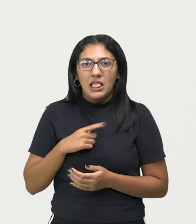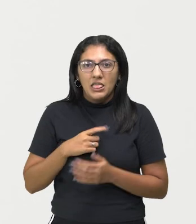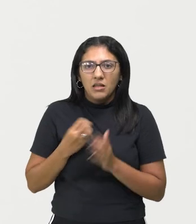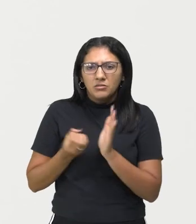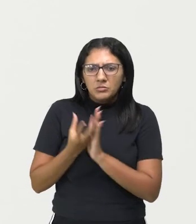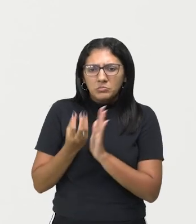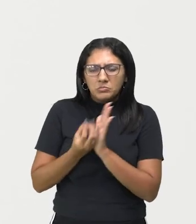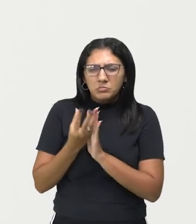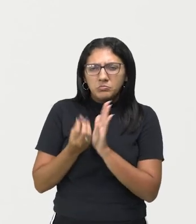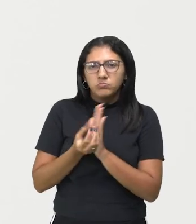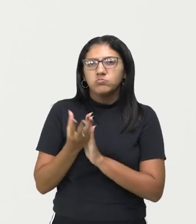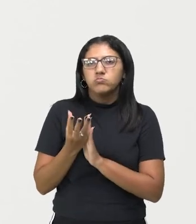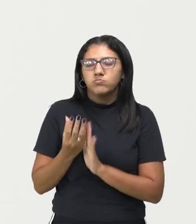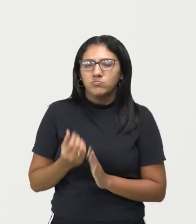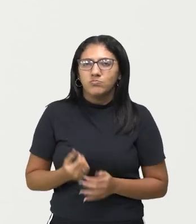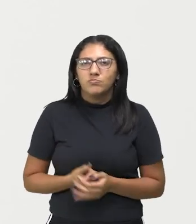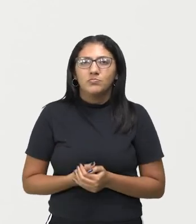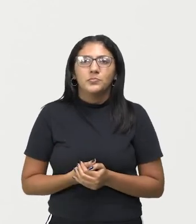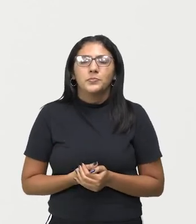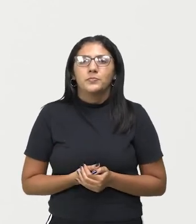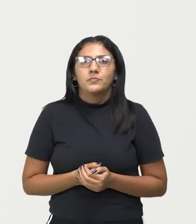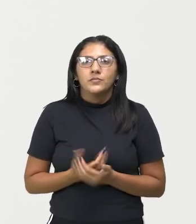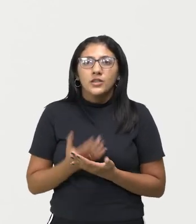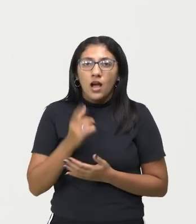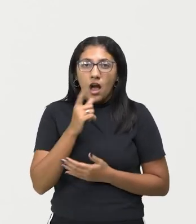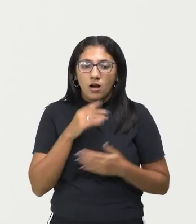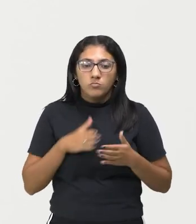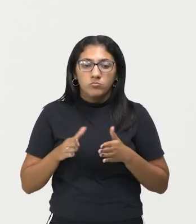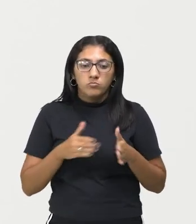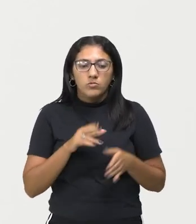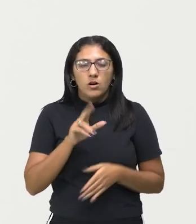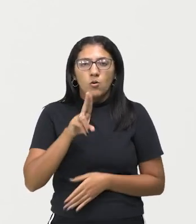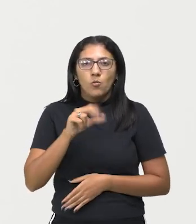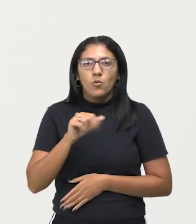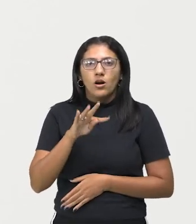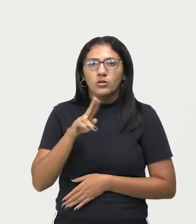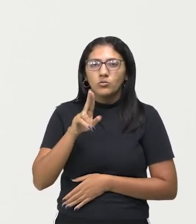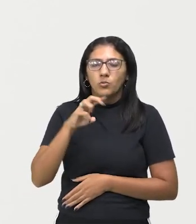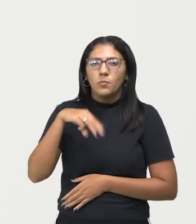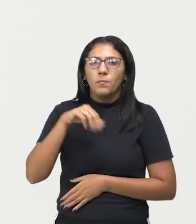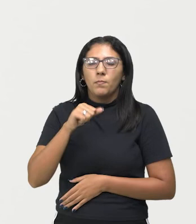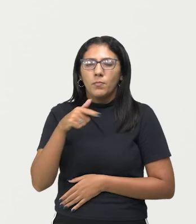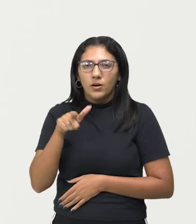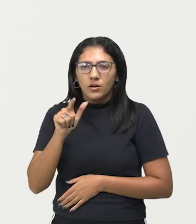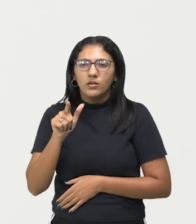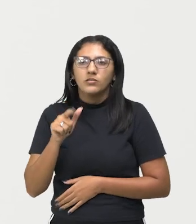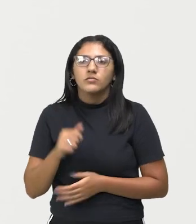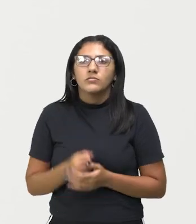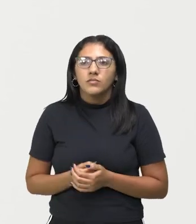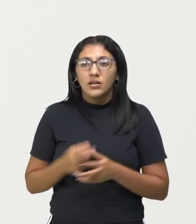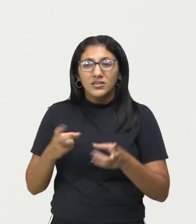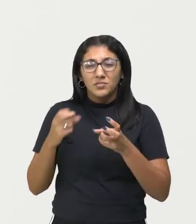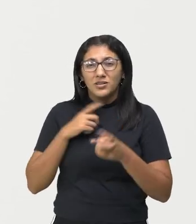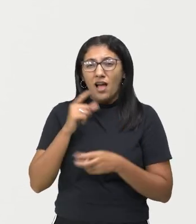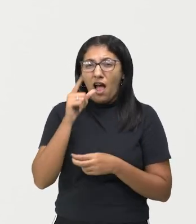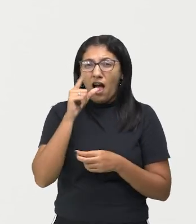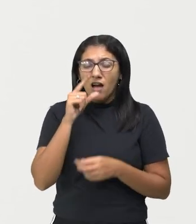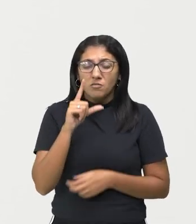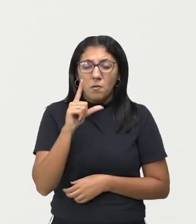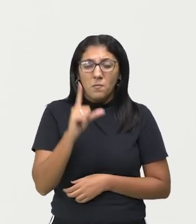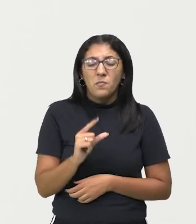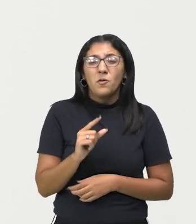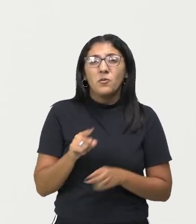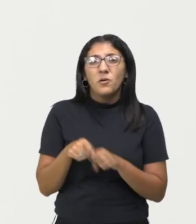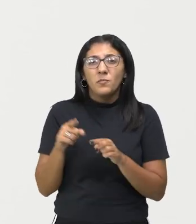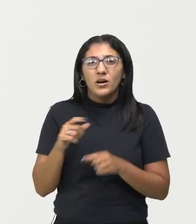uma pequena parte de energia. Então, o rio Otumã é pequeno, tem pouca água, assim a quantidade de energia que ele consome acaba